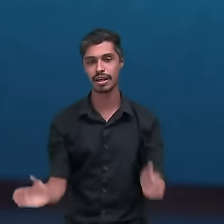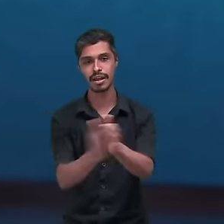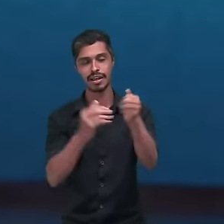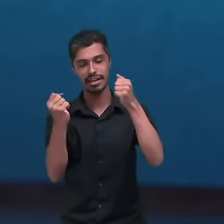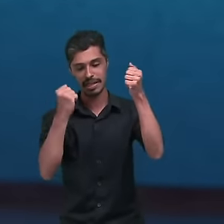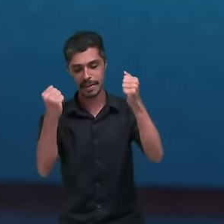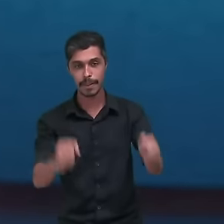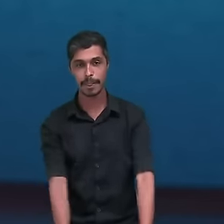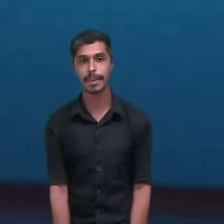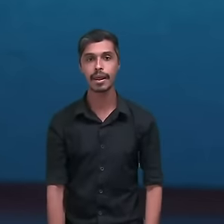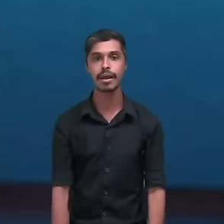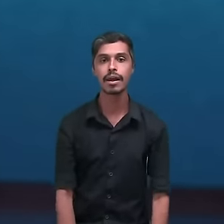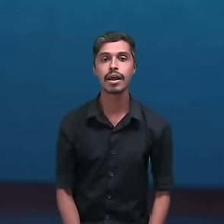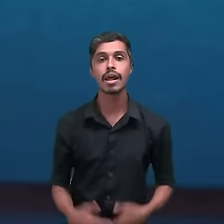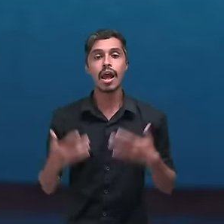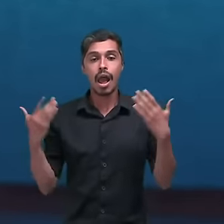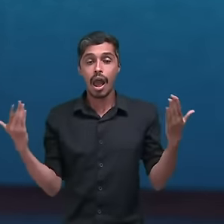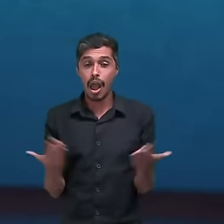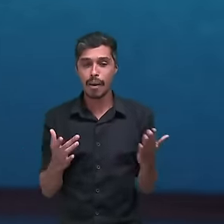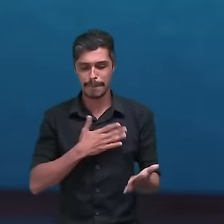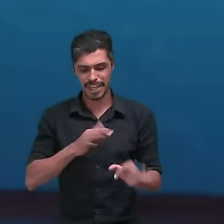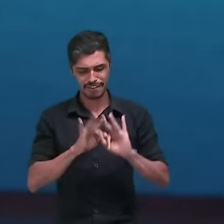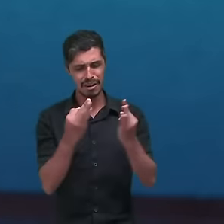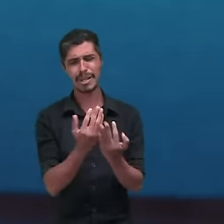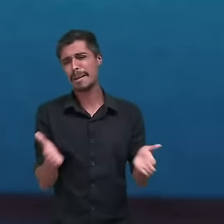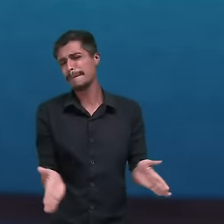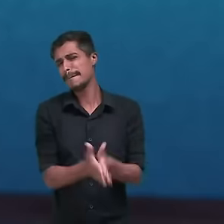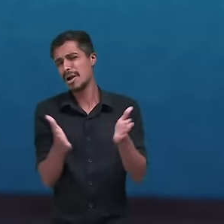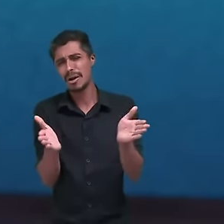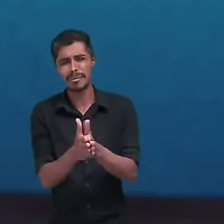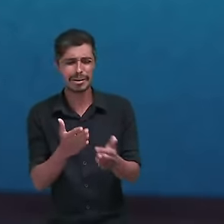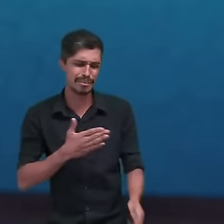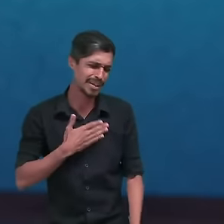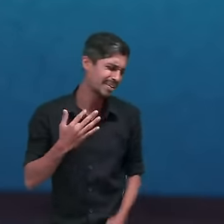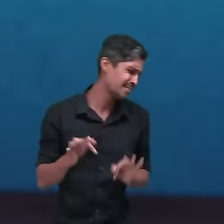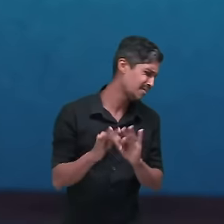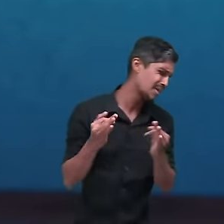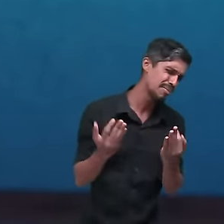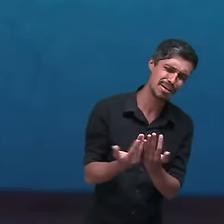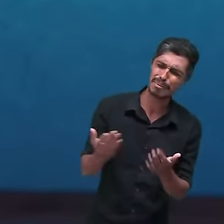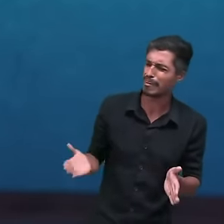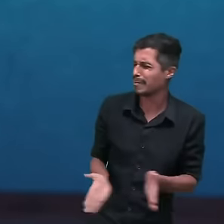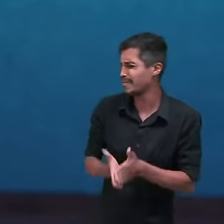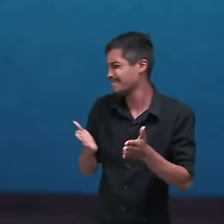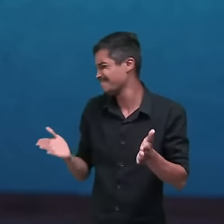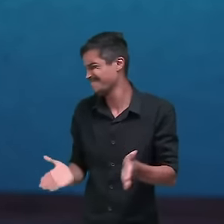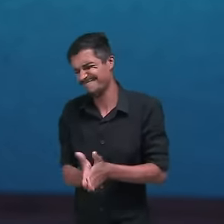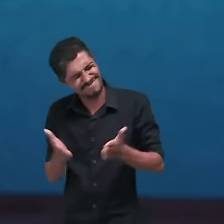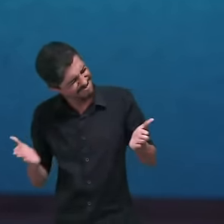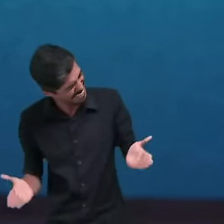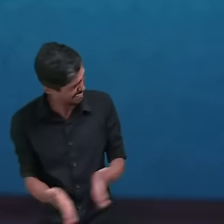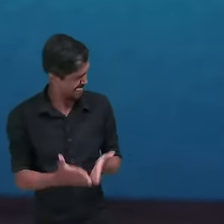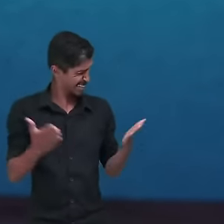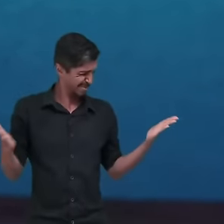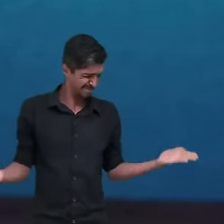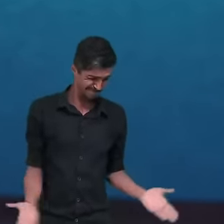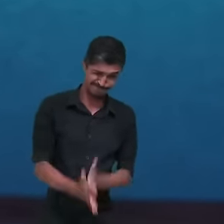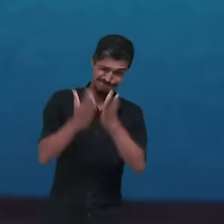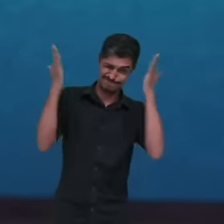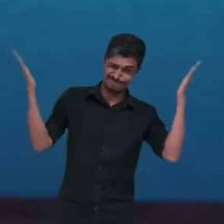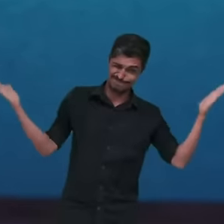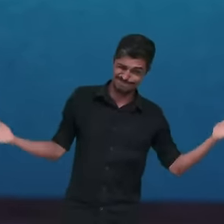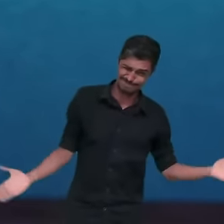eu venho de uma família muito pobre, pobre, pobre, pobre com maiúscula,